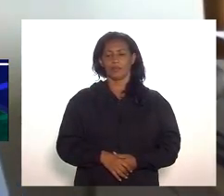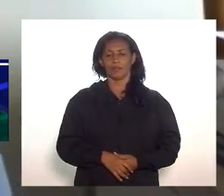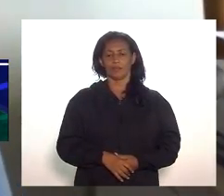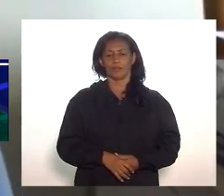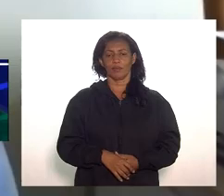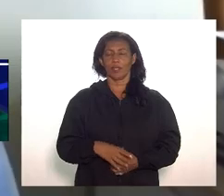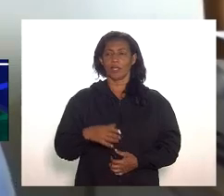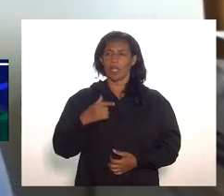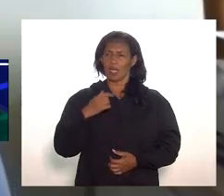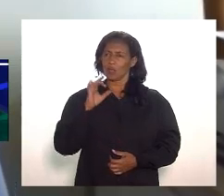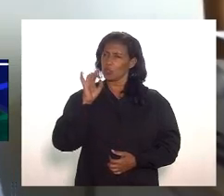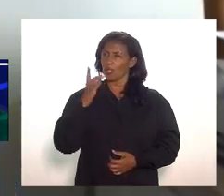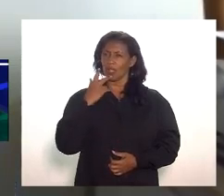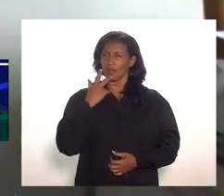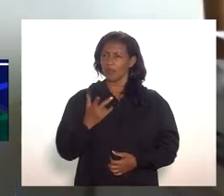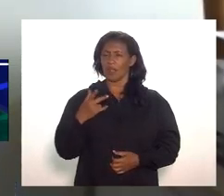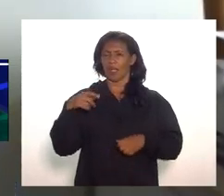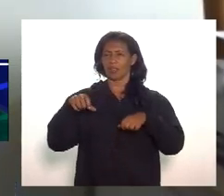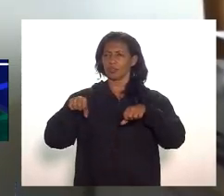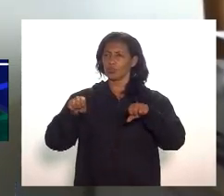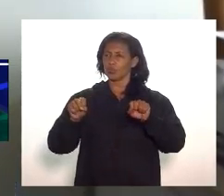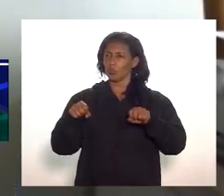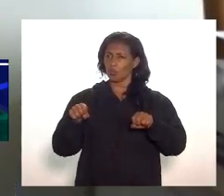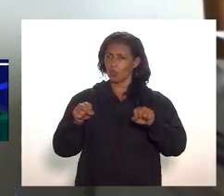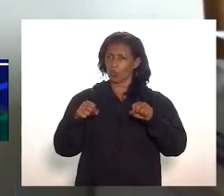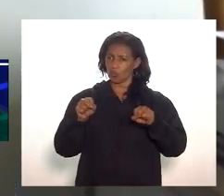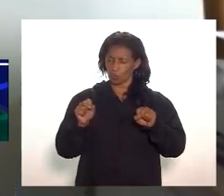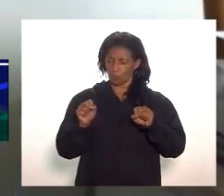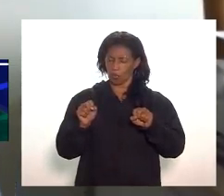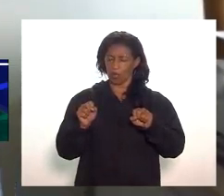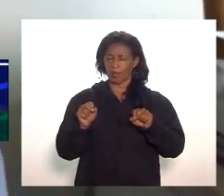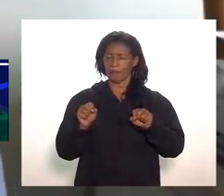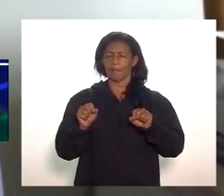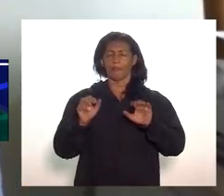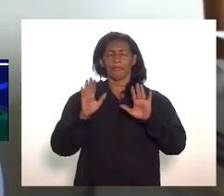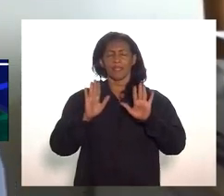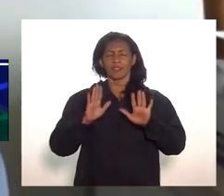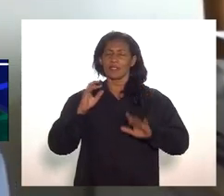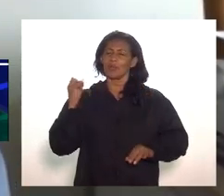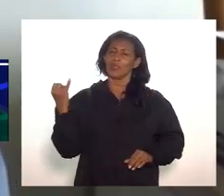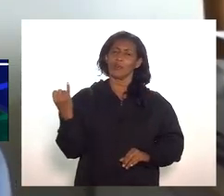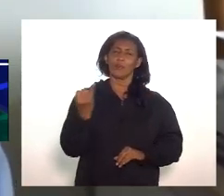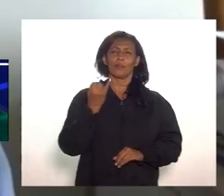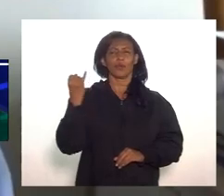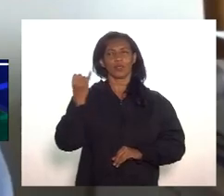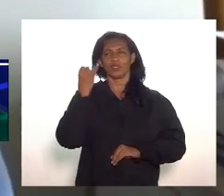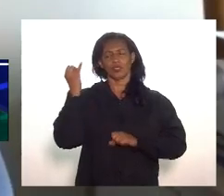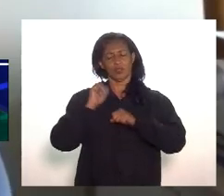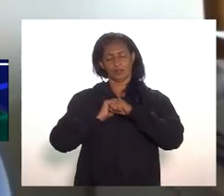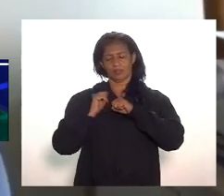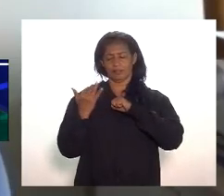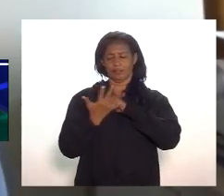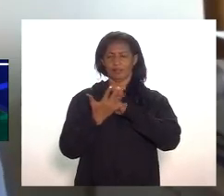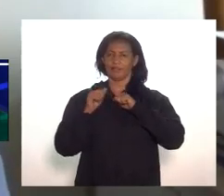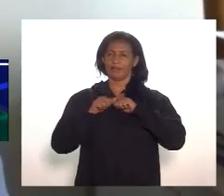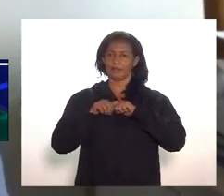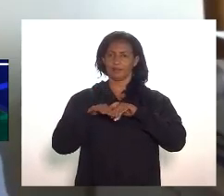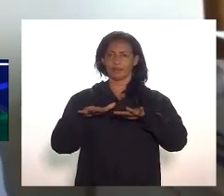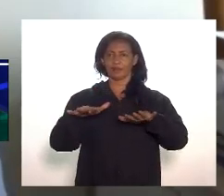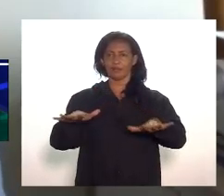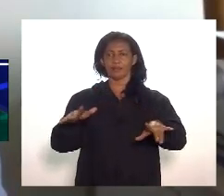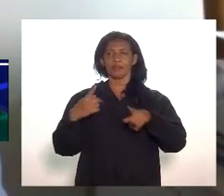os motoboys cumprem uma função primordial nesse período da pandemia, porque eles